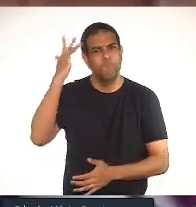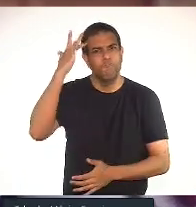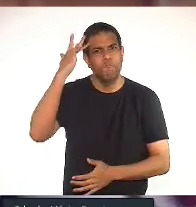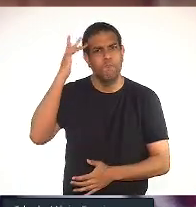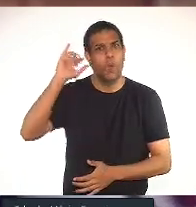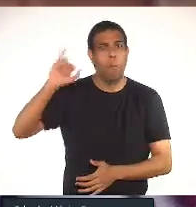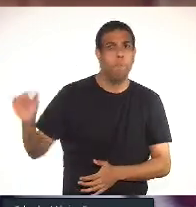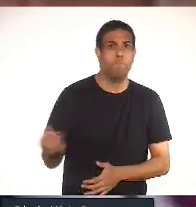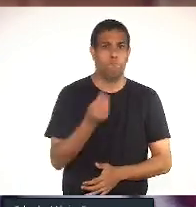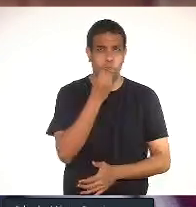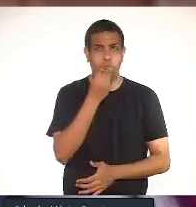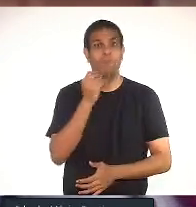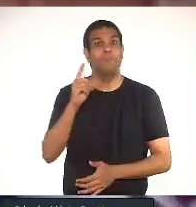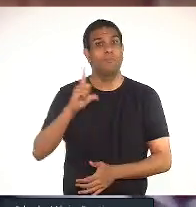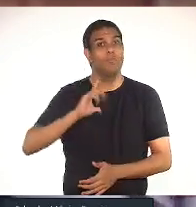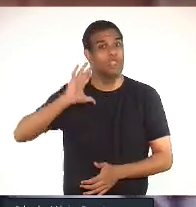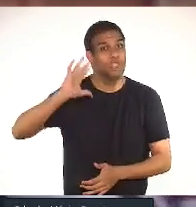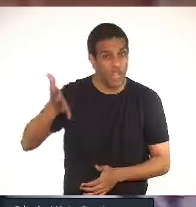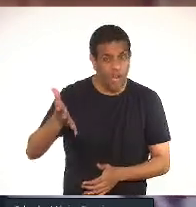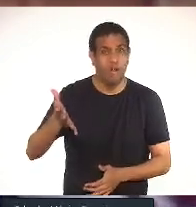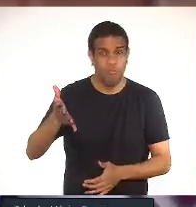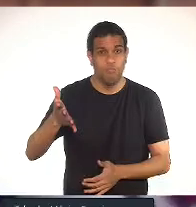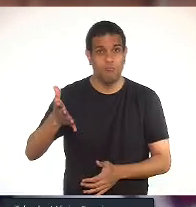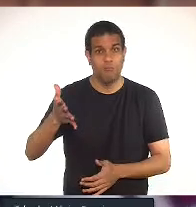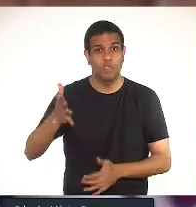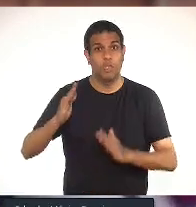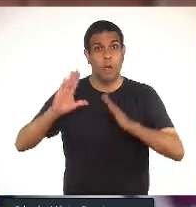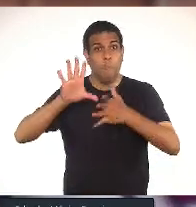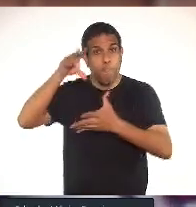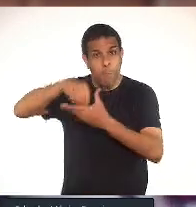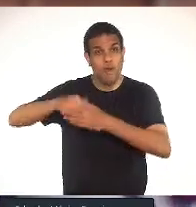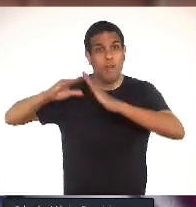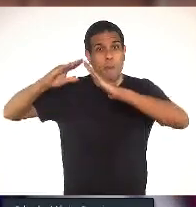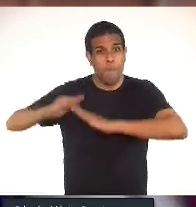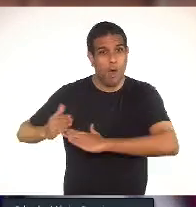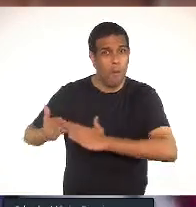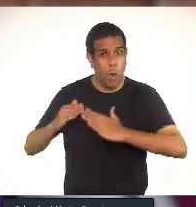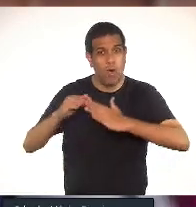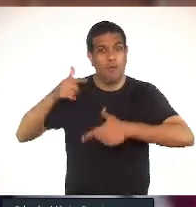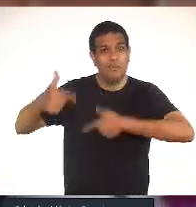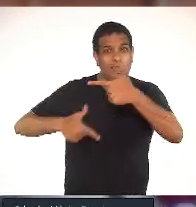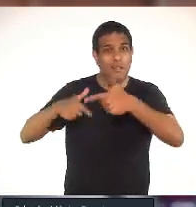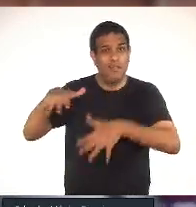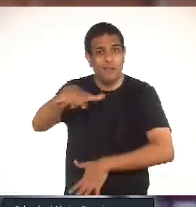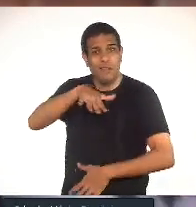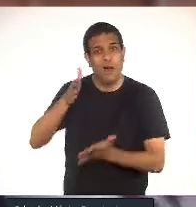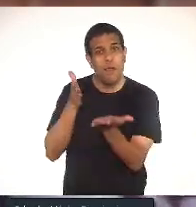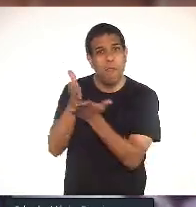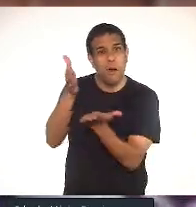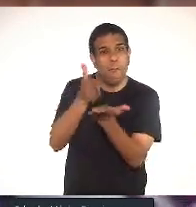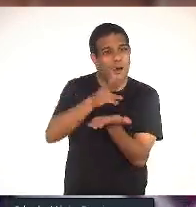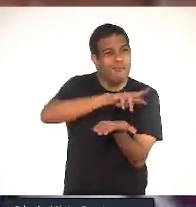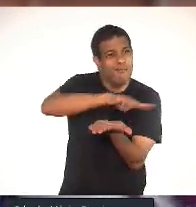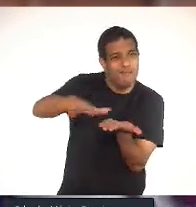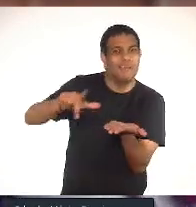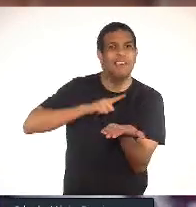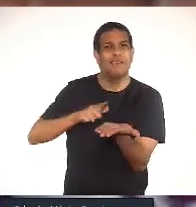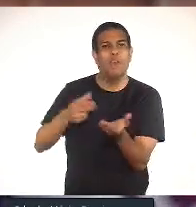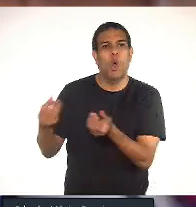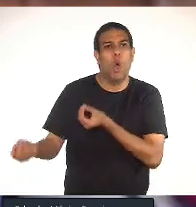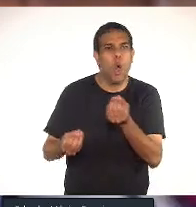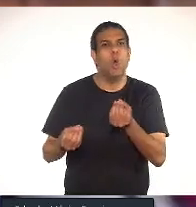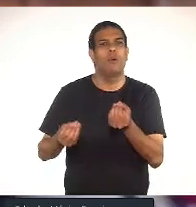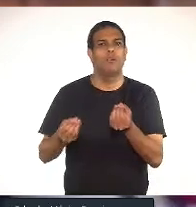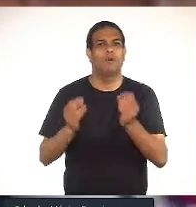tive a oportunidade de sendo moradora de favela e também trabalhadora nas favelas, trabalhar em praticamente todos